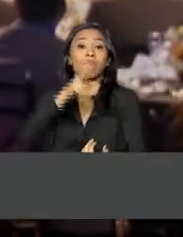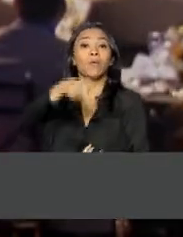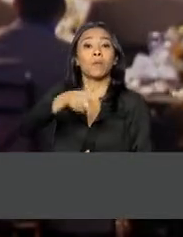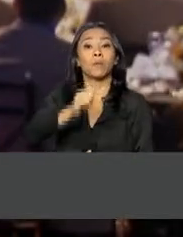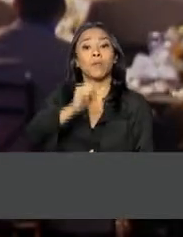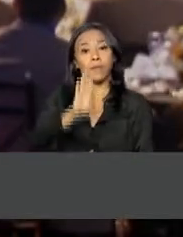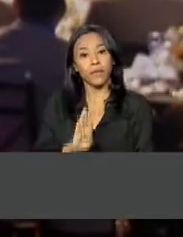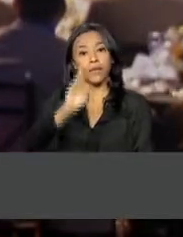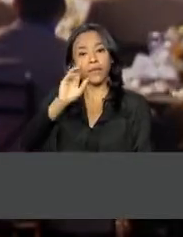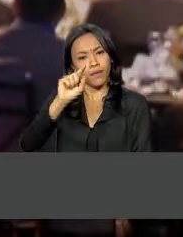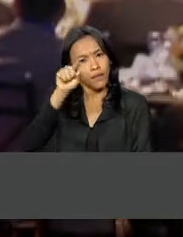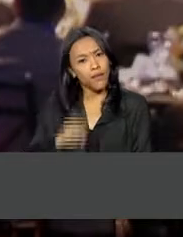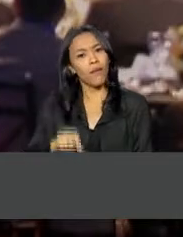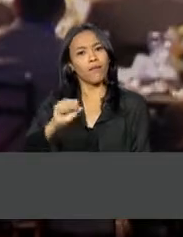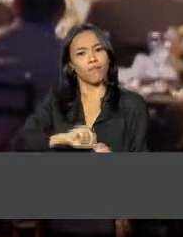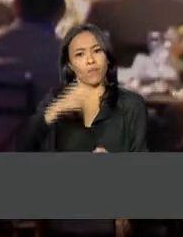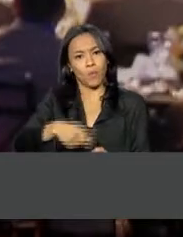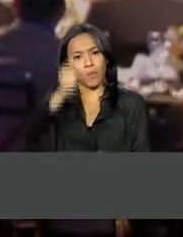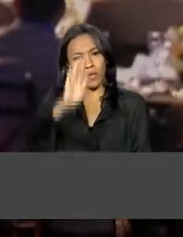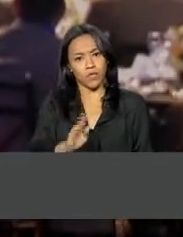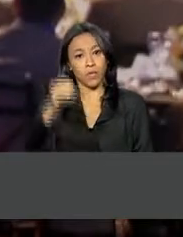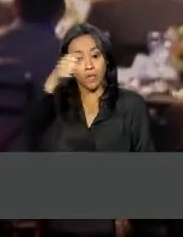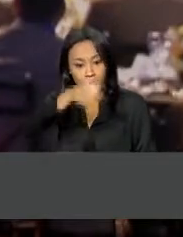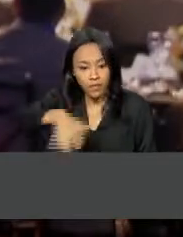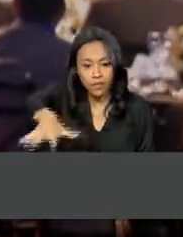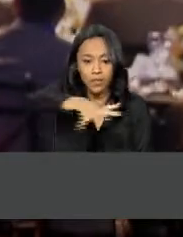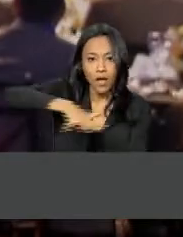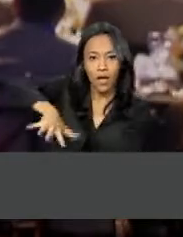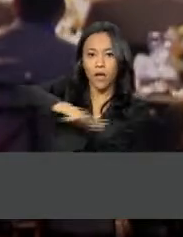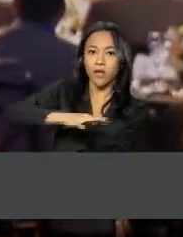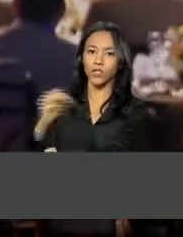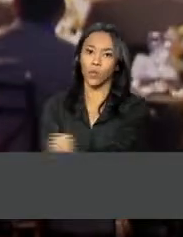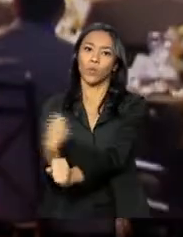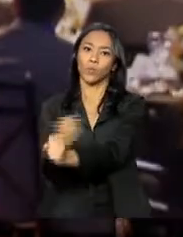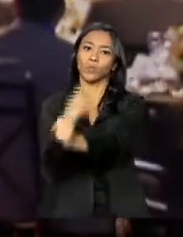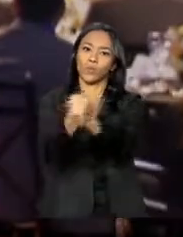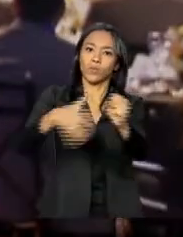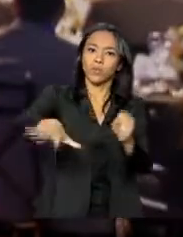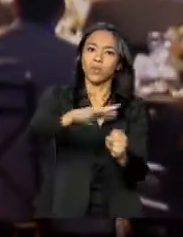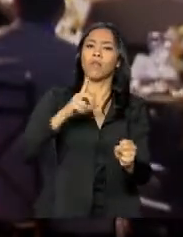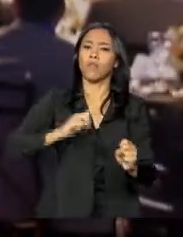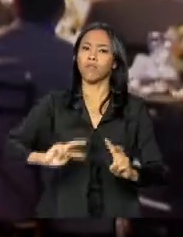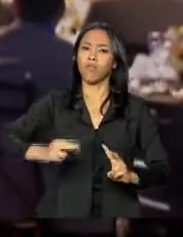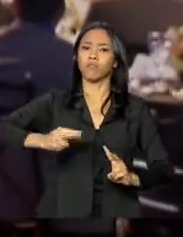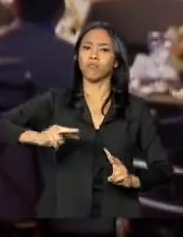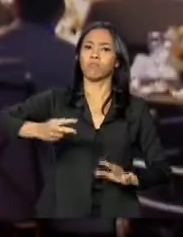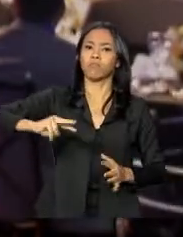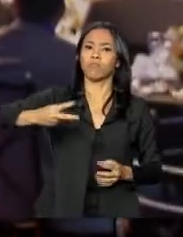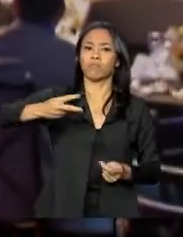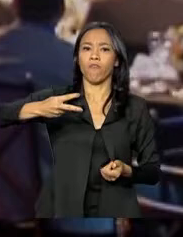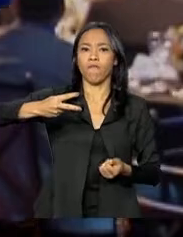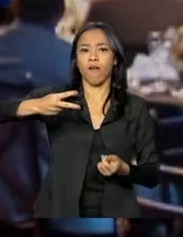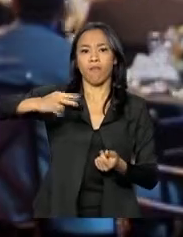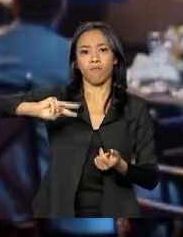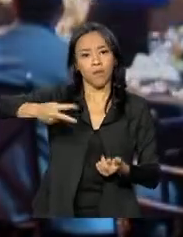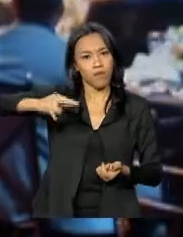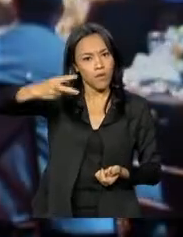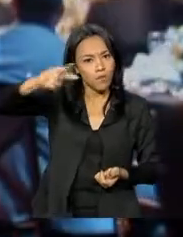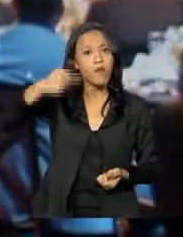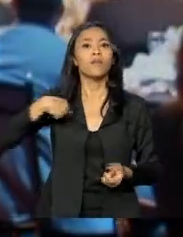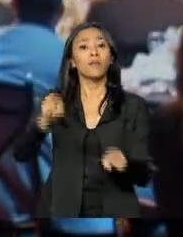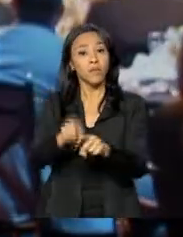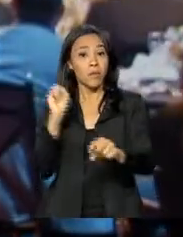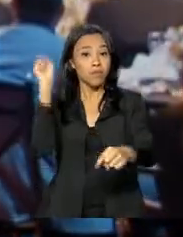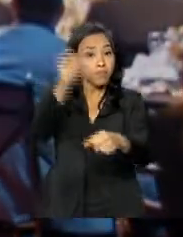produzidas no Brasil, o setor de varejo de material de construção acumula crescimento nas vendas e na geração de